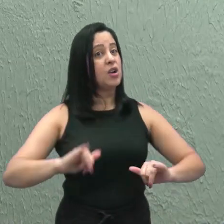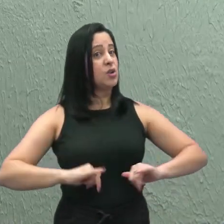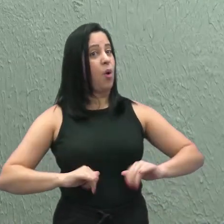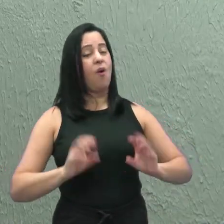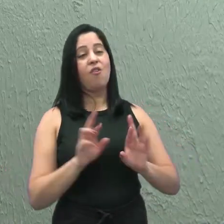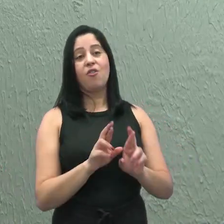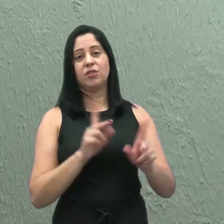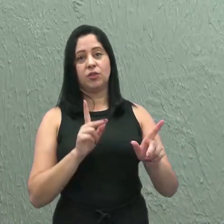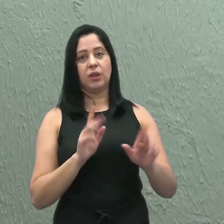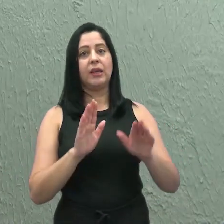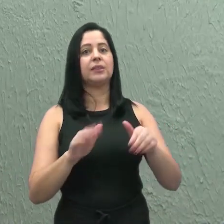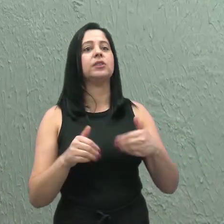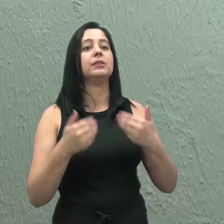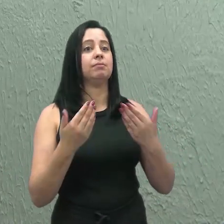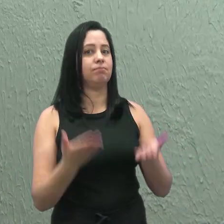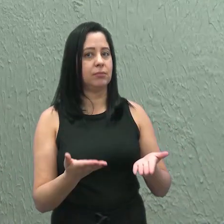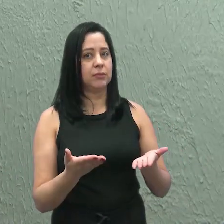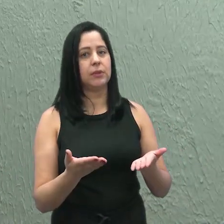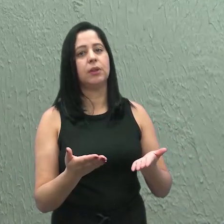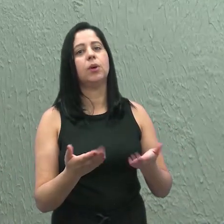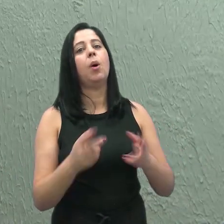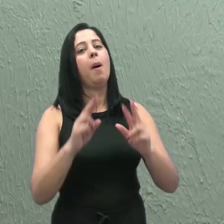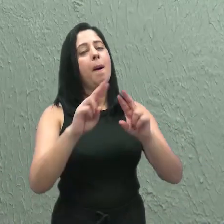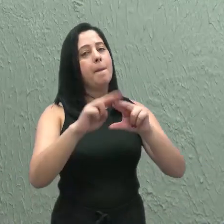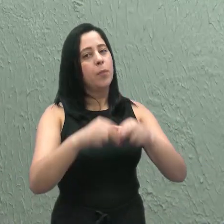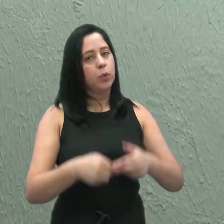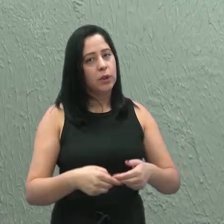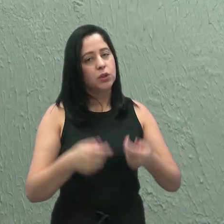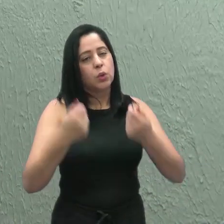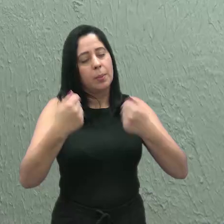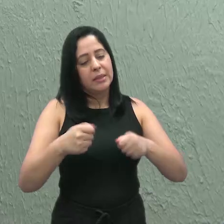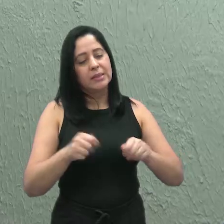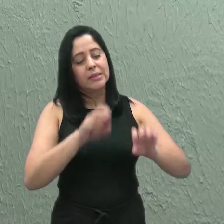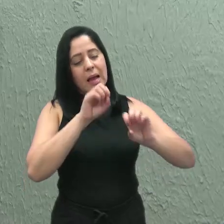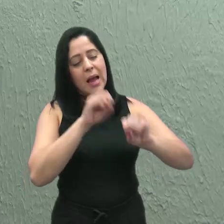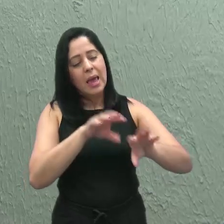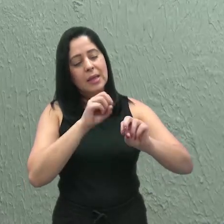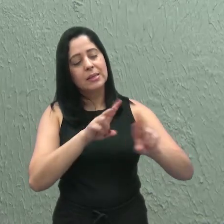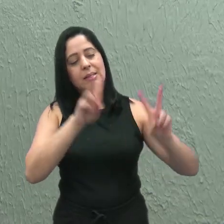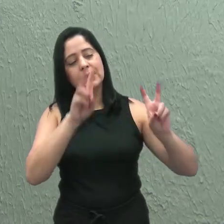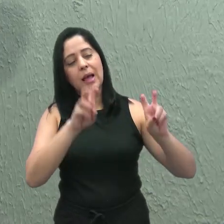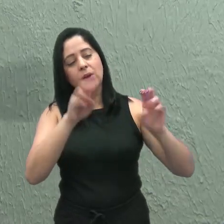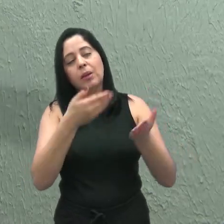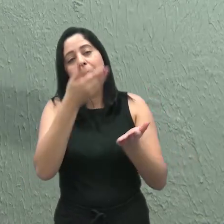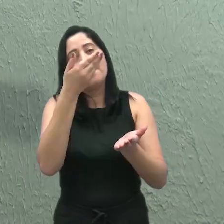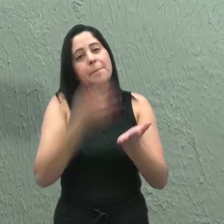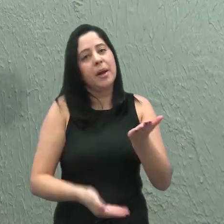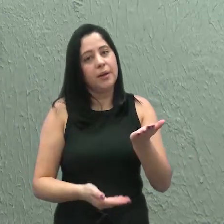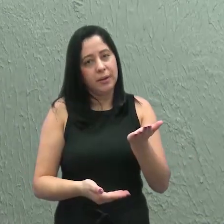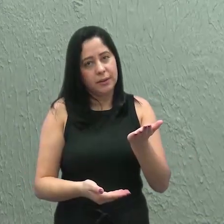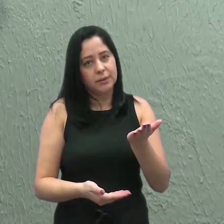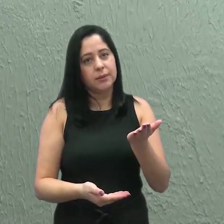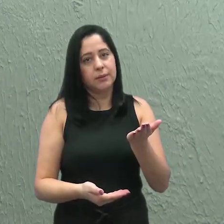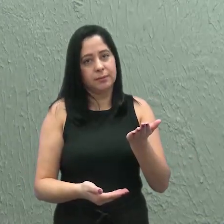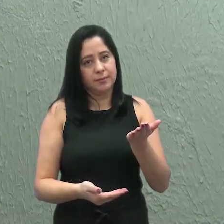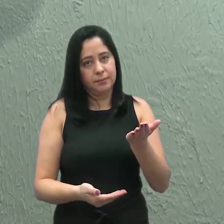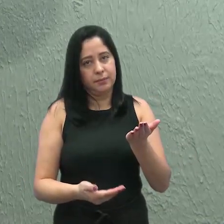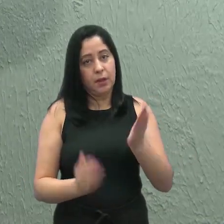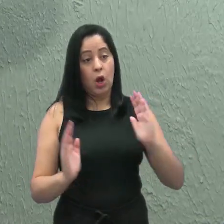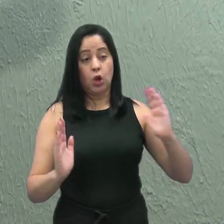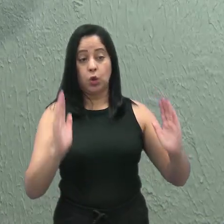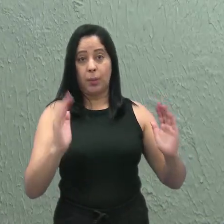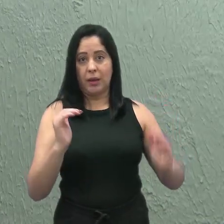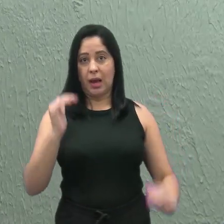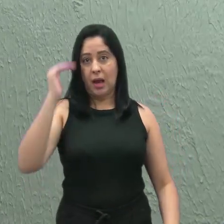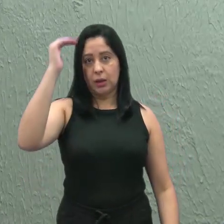o que eu acredito é que se a gente começasse a trabalhar a questão de perdas para a vida, na fase